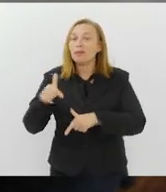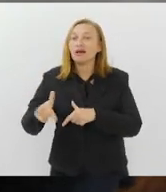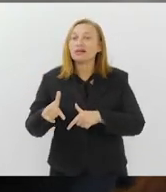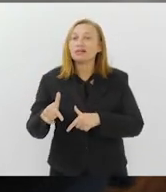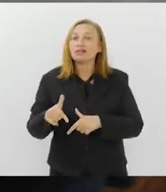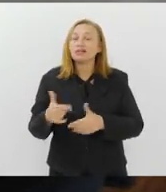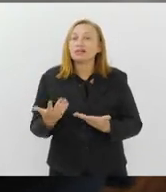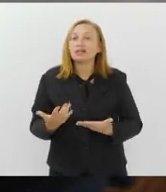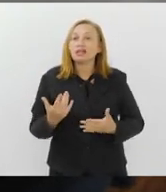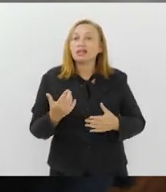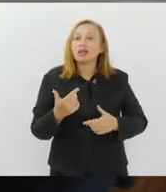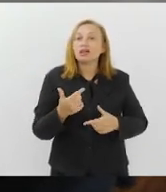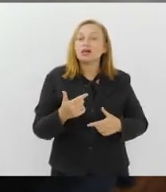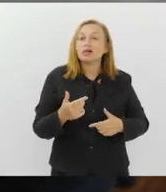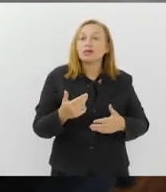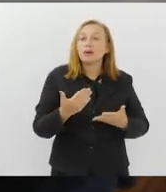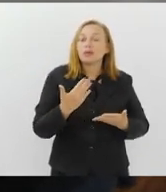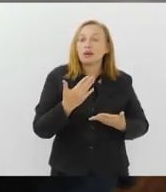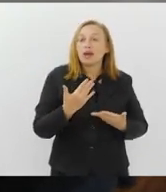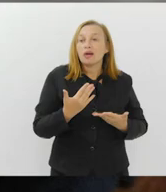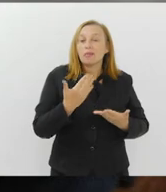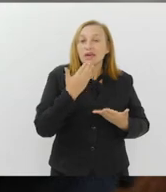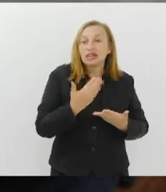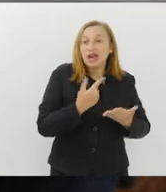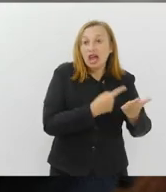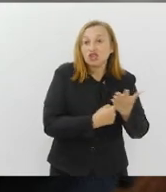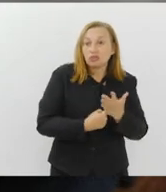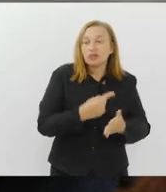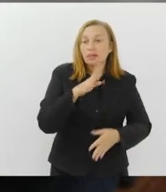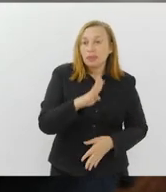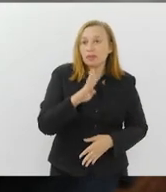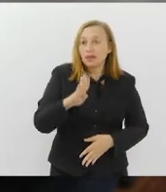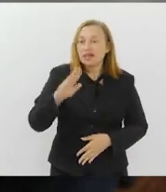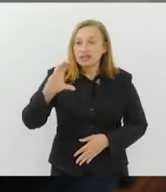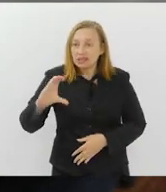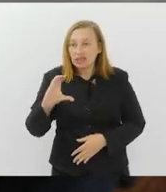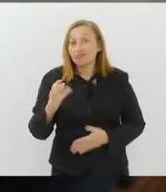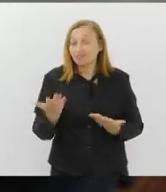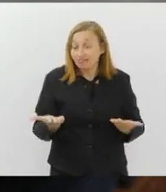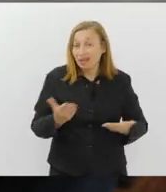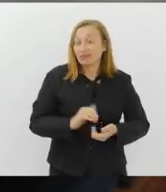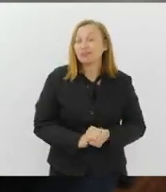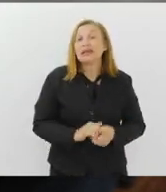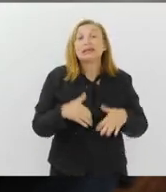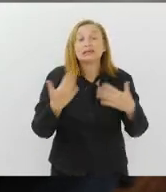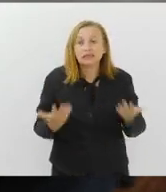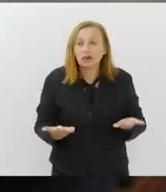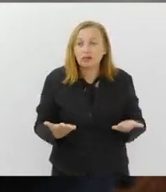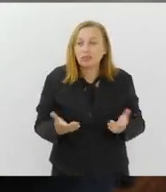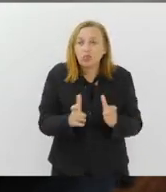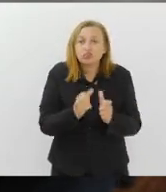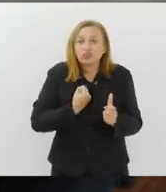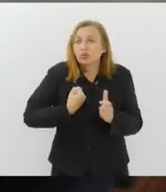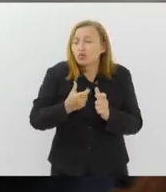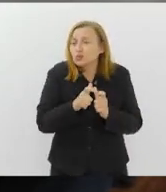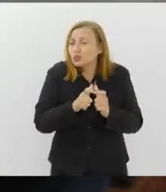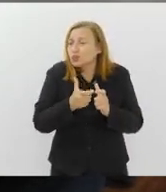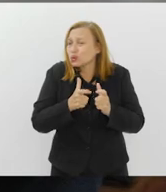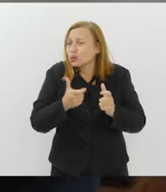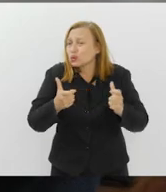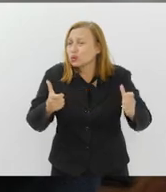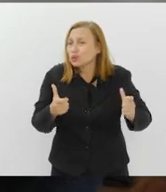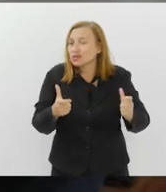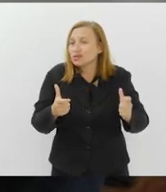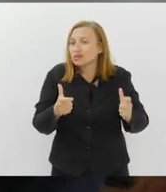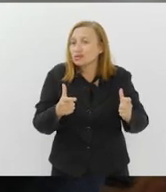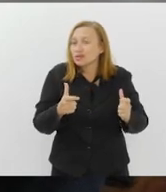ao BPC, porque passa a virar a renda principal da família, o BPC. Então, há um crescimento desse benefício,